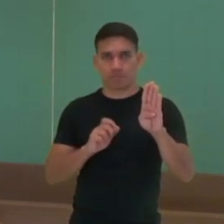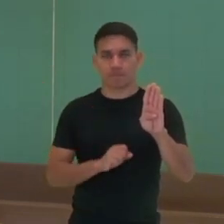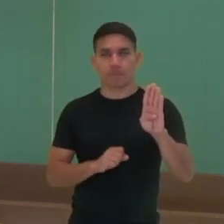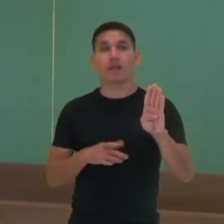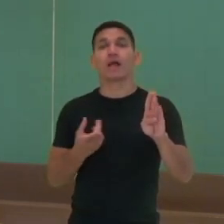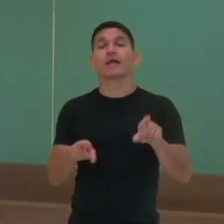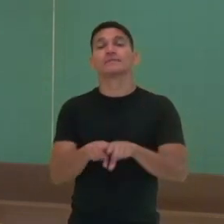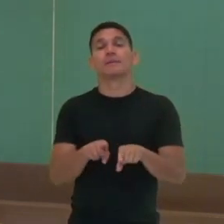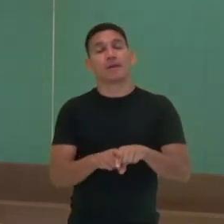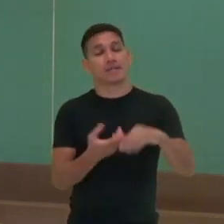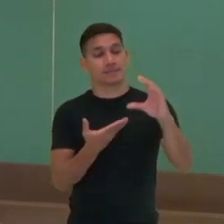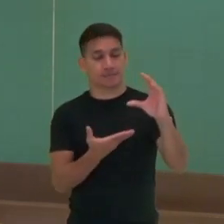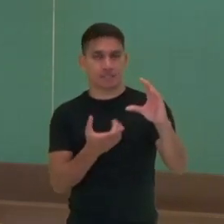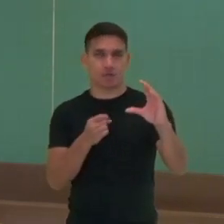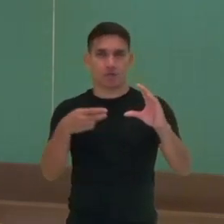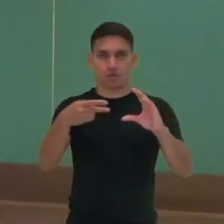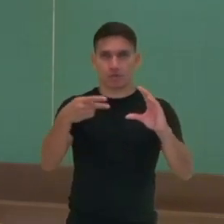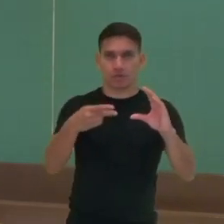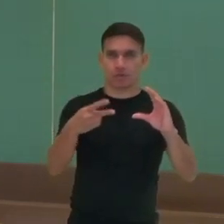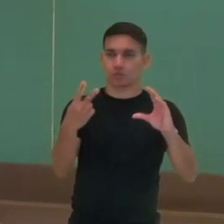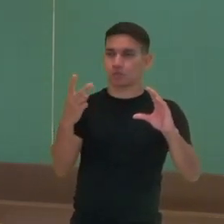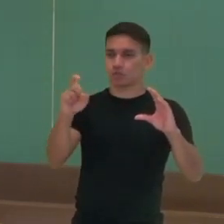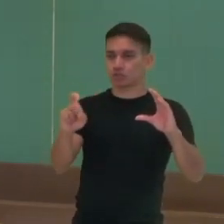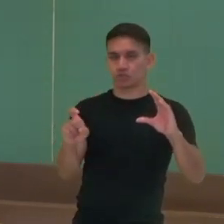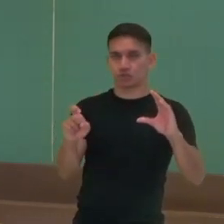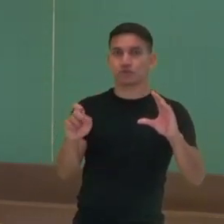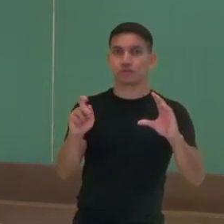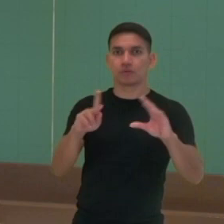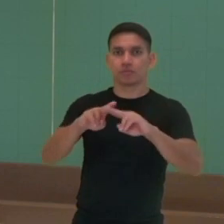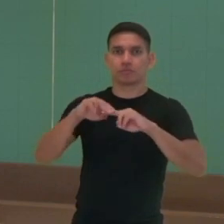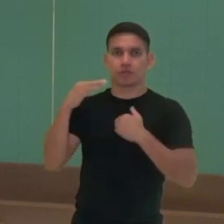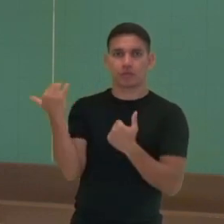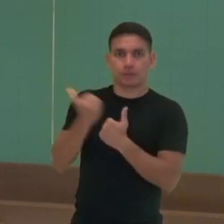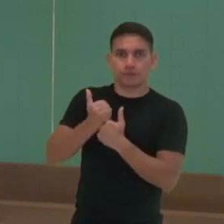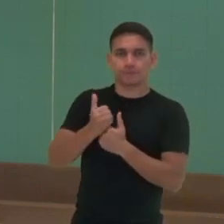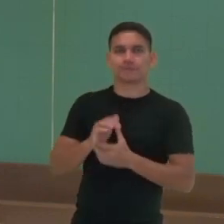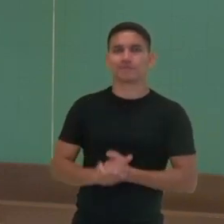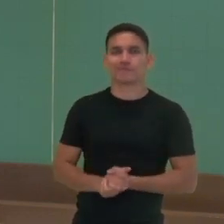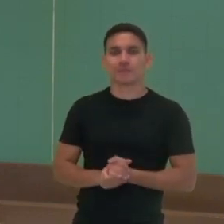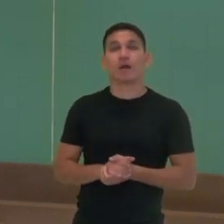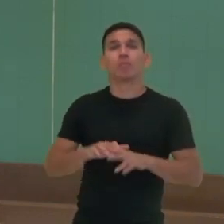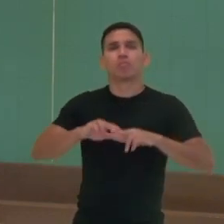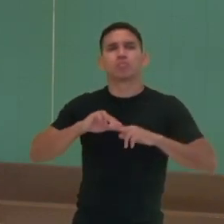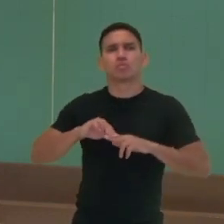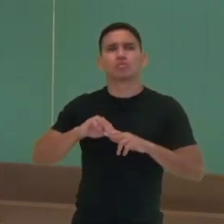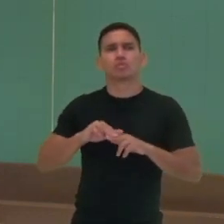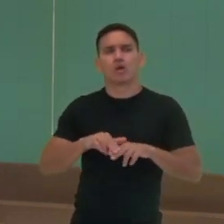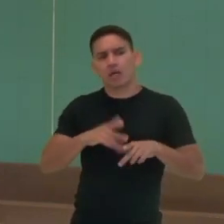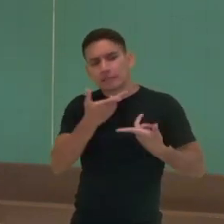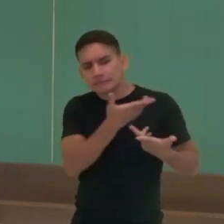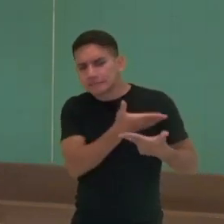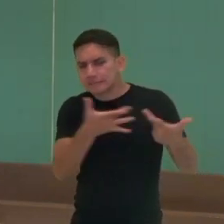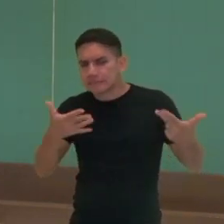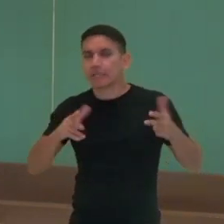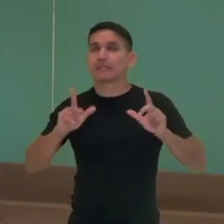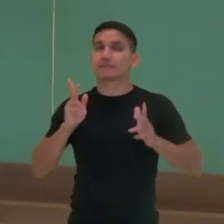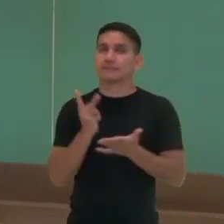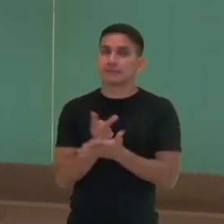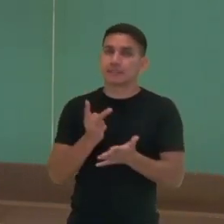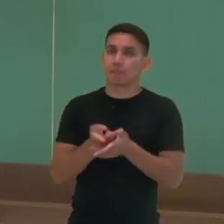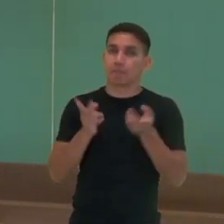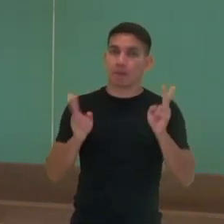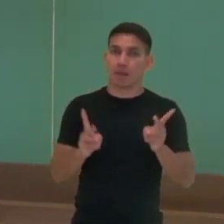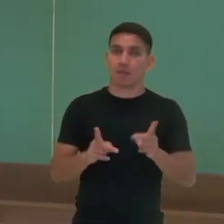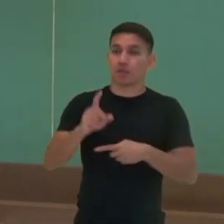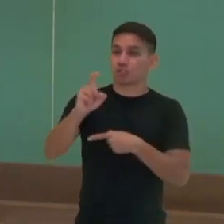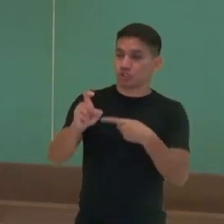E a minha letra C, ela equivale a quem? A 2x. Como todos os termos possuem a mesma variável x,